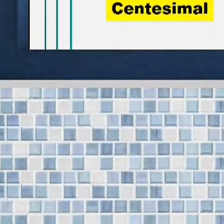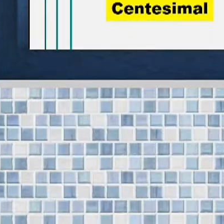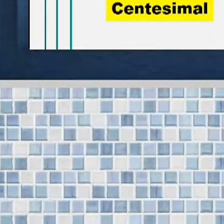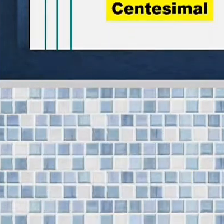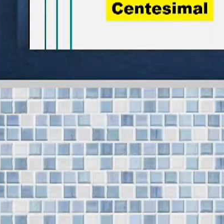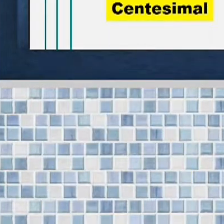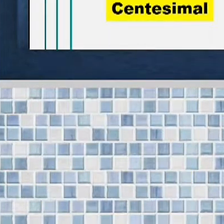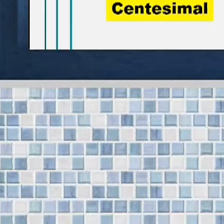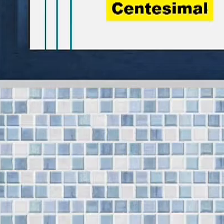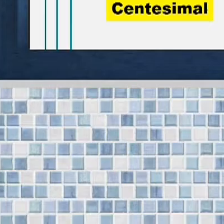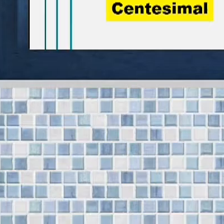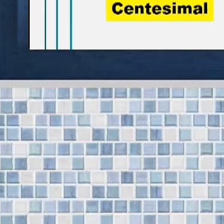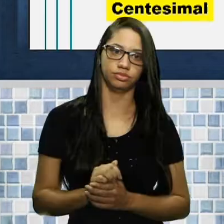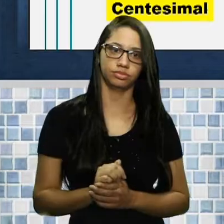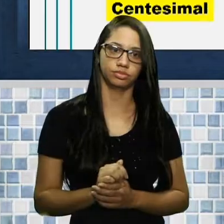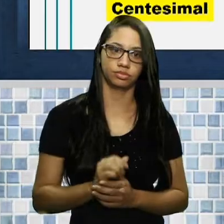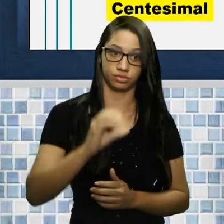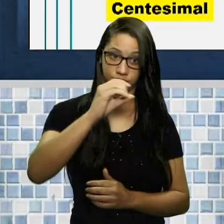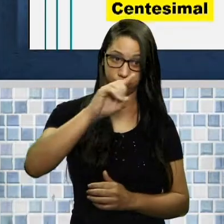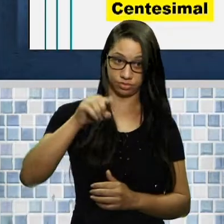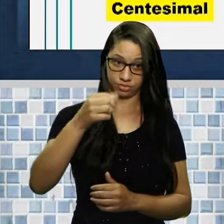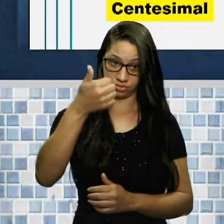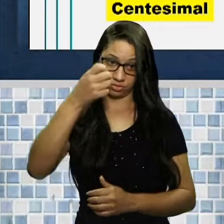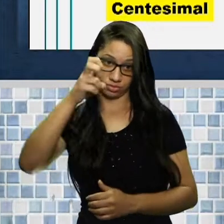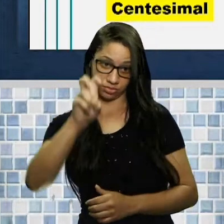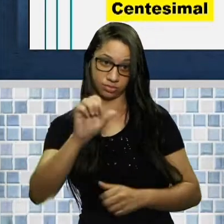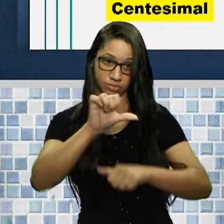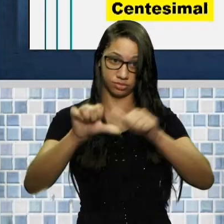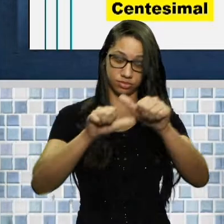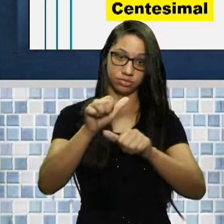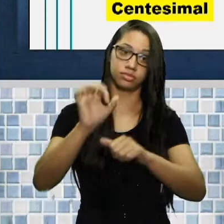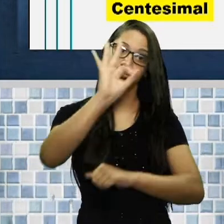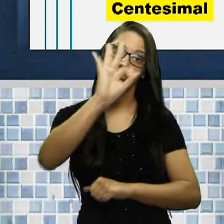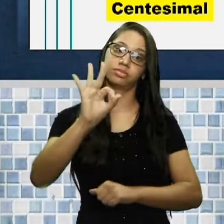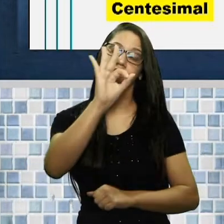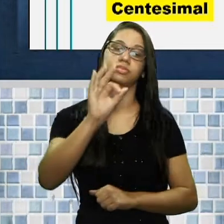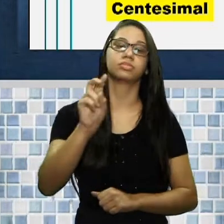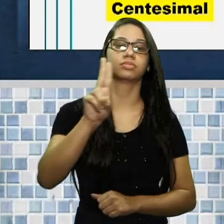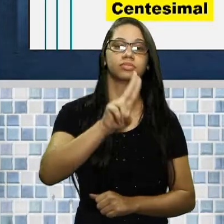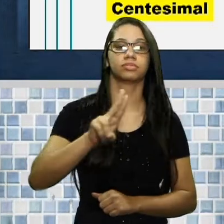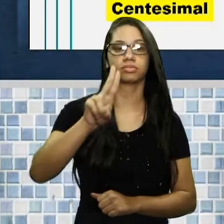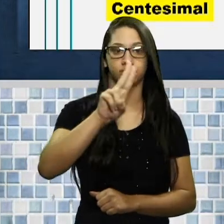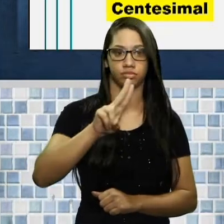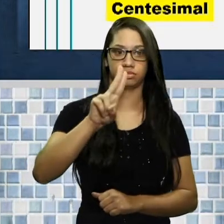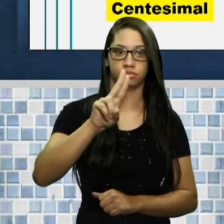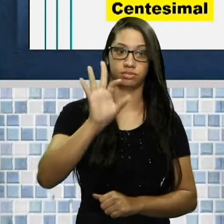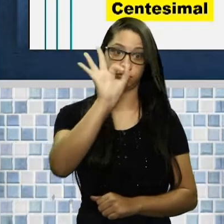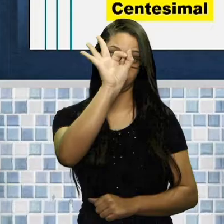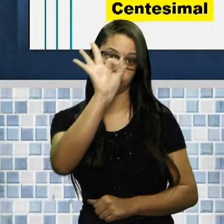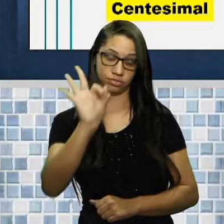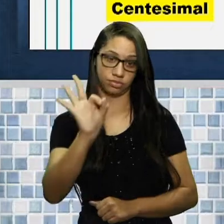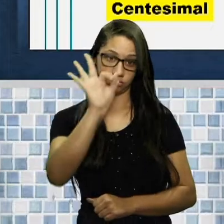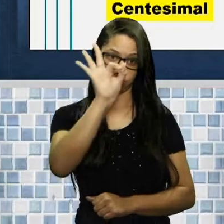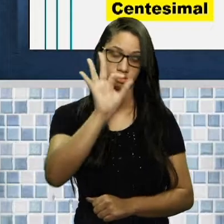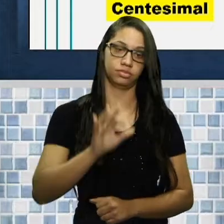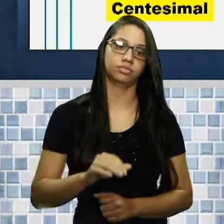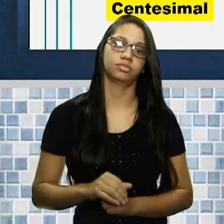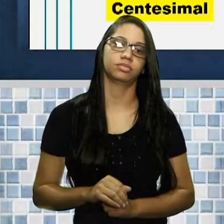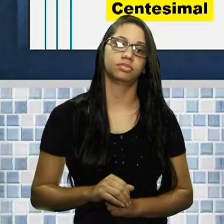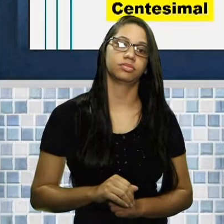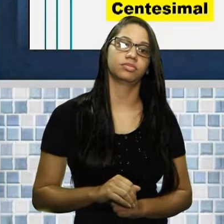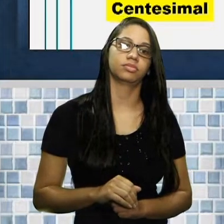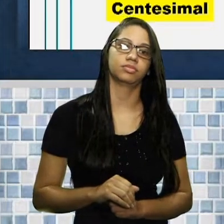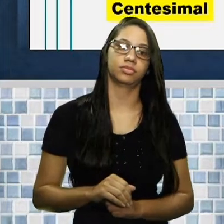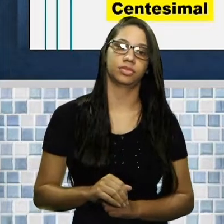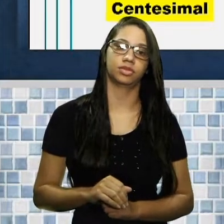você 0,15 transformar em porcentagem. Para isso, usamos o símbolo de porcento. Então, escrevemos ali,